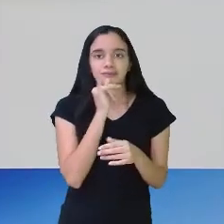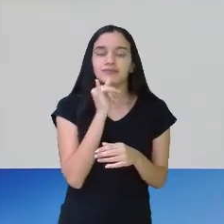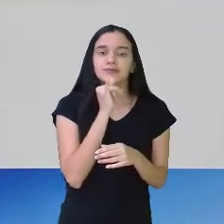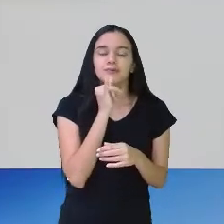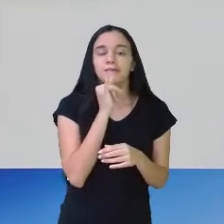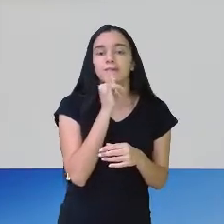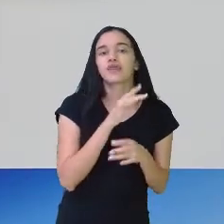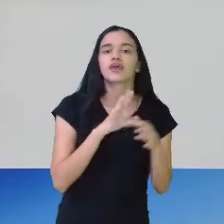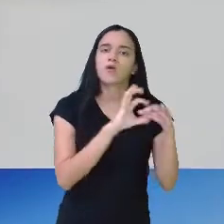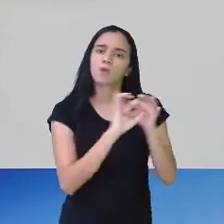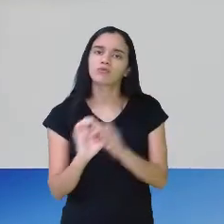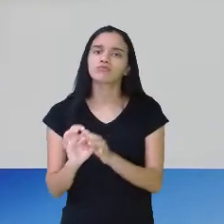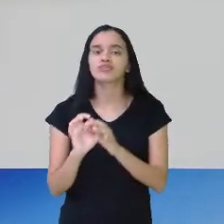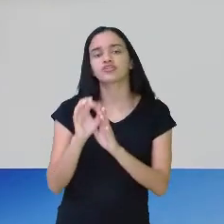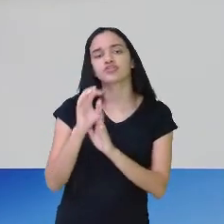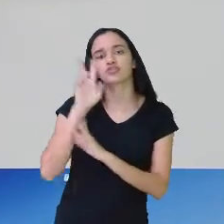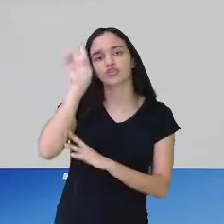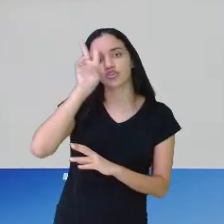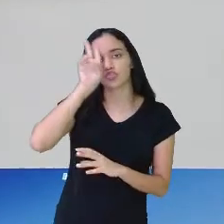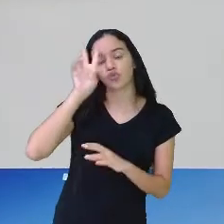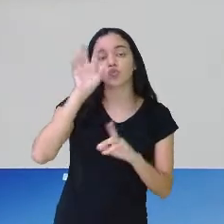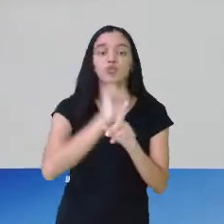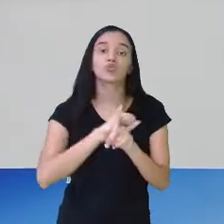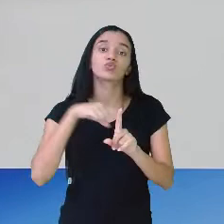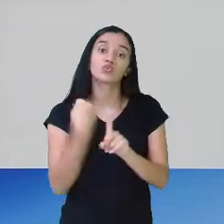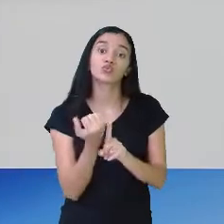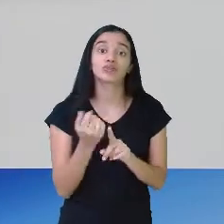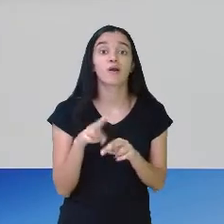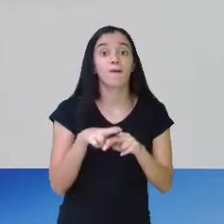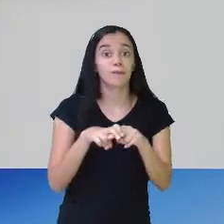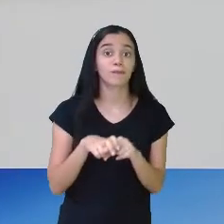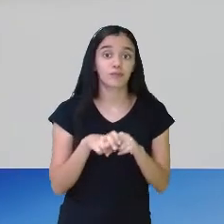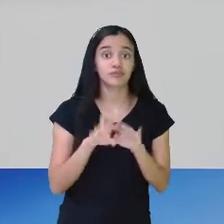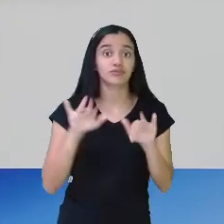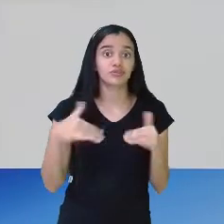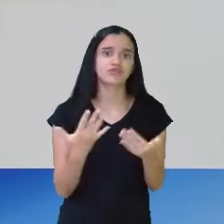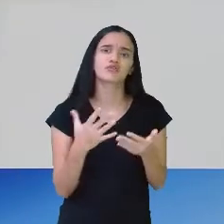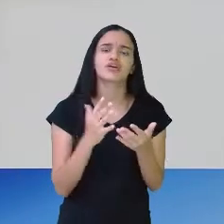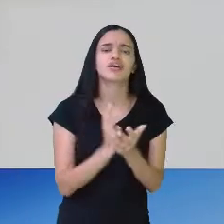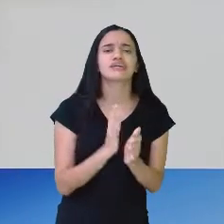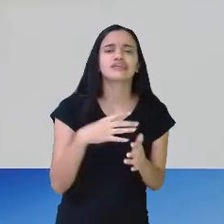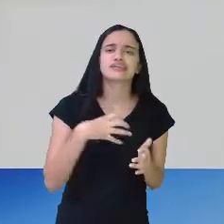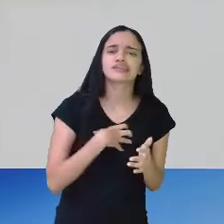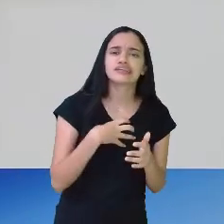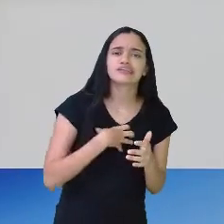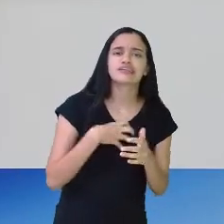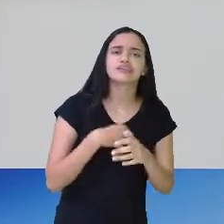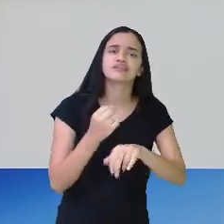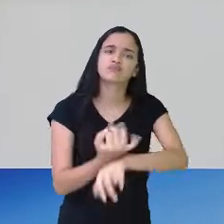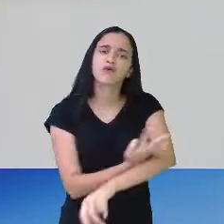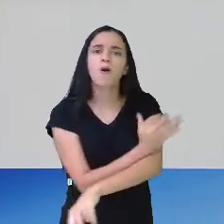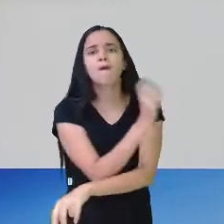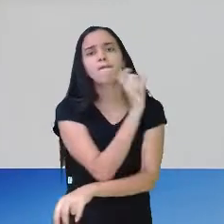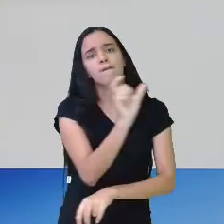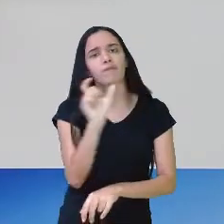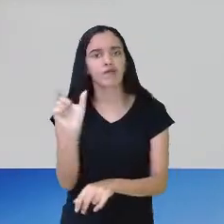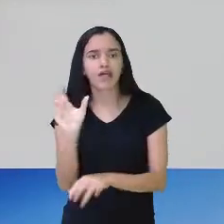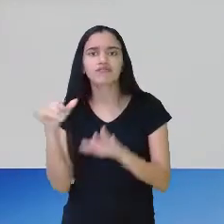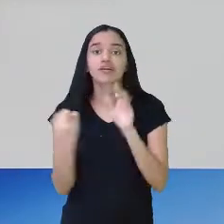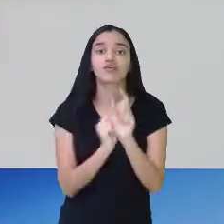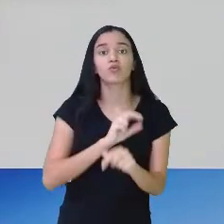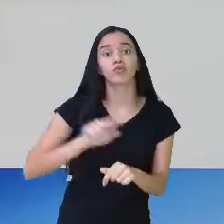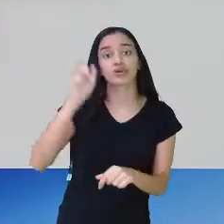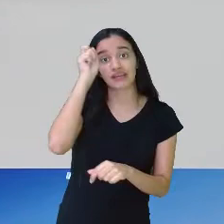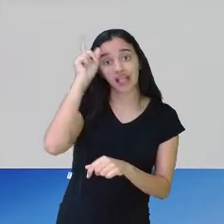aos contextos históricos, sociais, e aí, portanto, a gente vai acumulando sentidos para as palavras, e aí a gente pode fazer esse uso